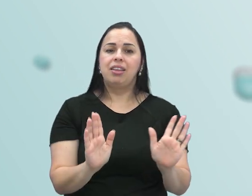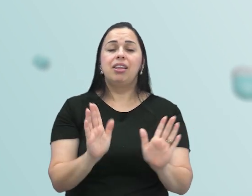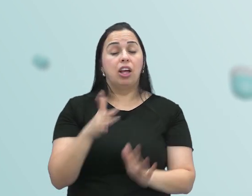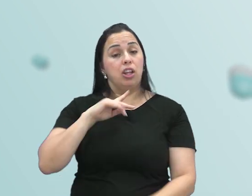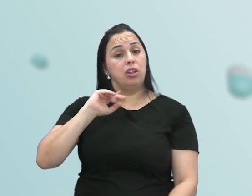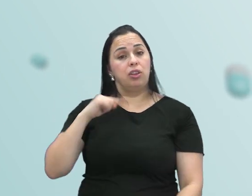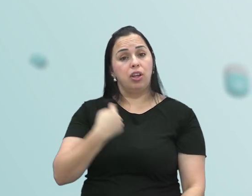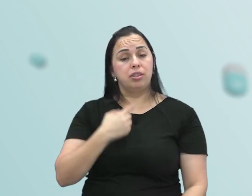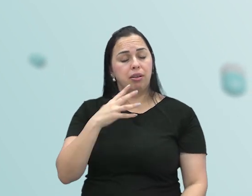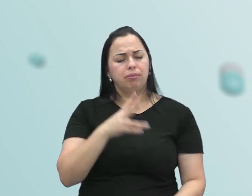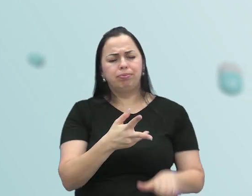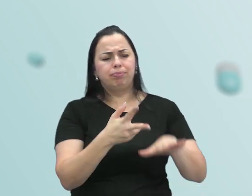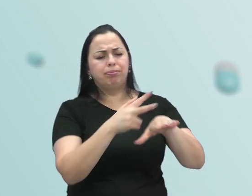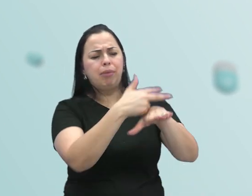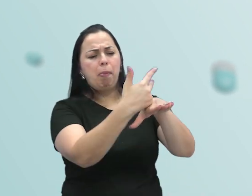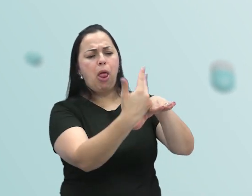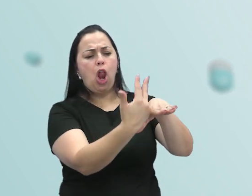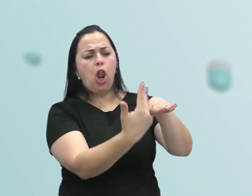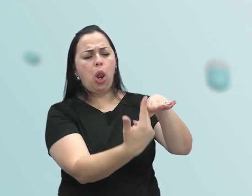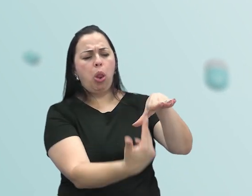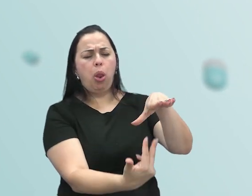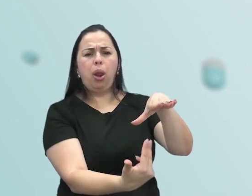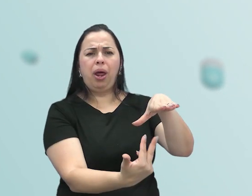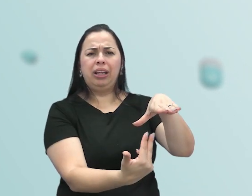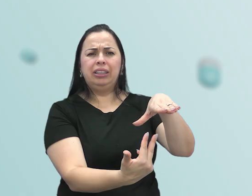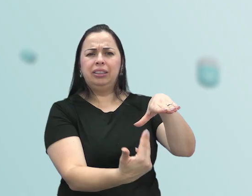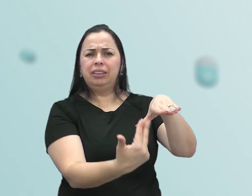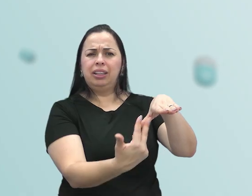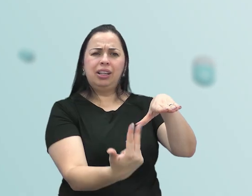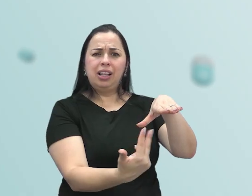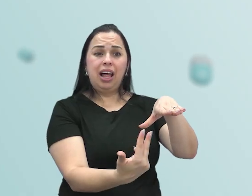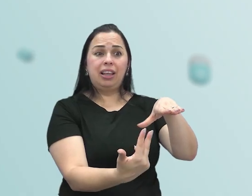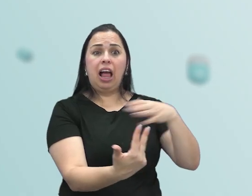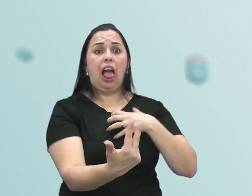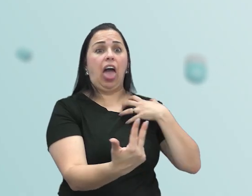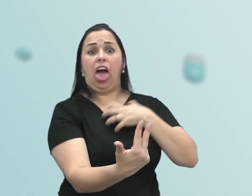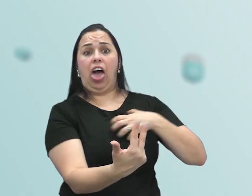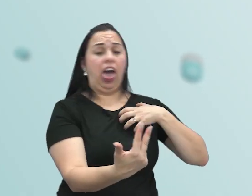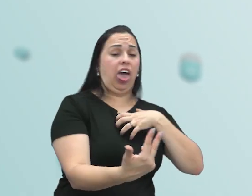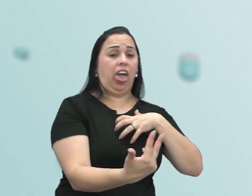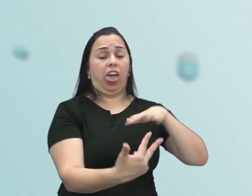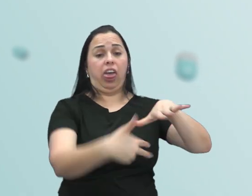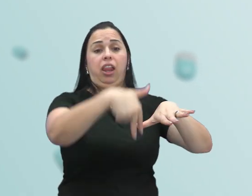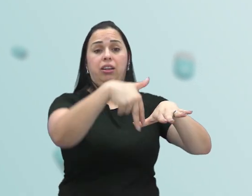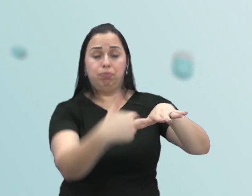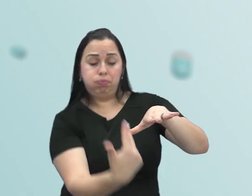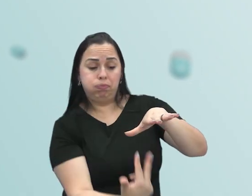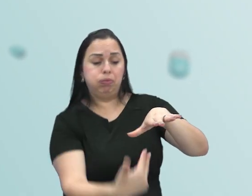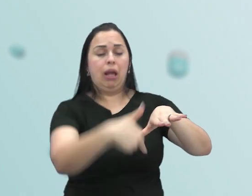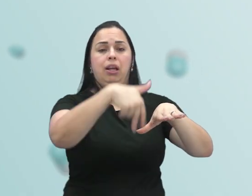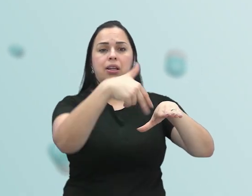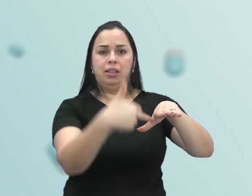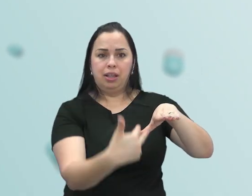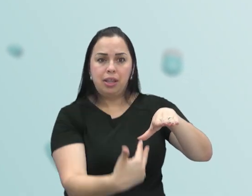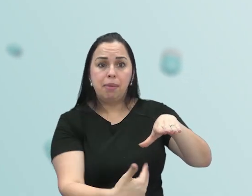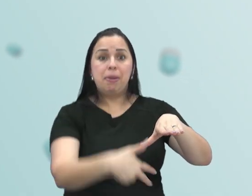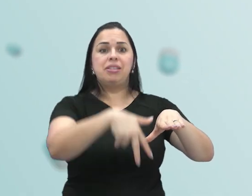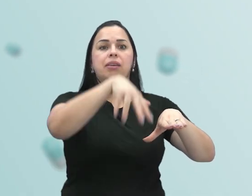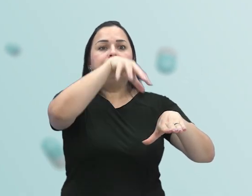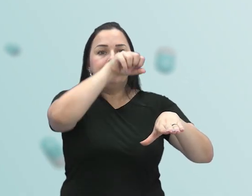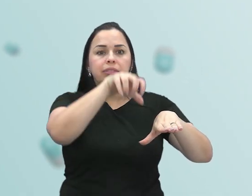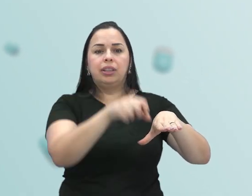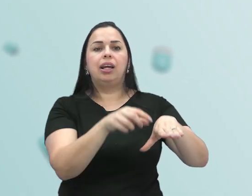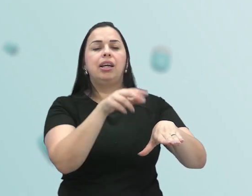gente entende, né, que aquela pessoa ela está tão agoniada para sair daquela situação onde ela precisa